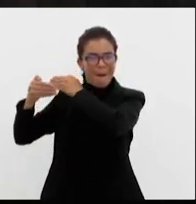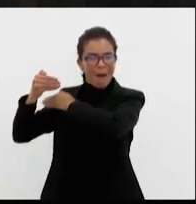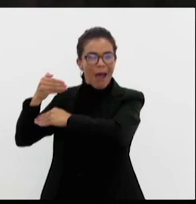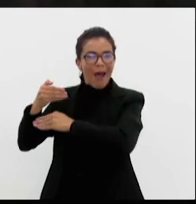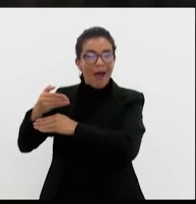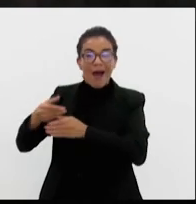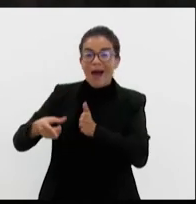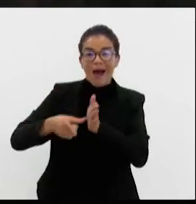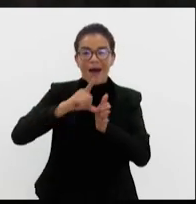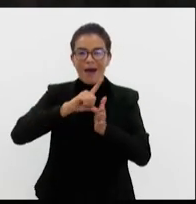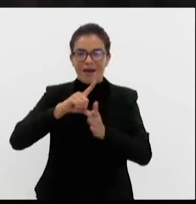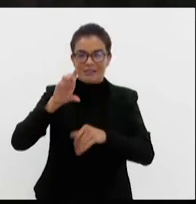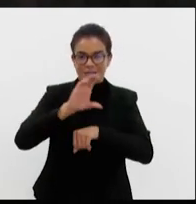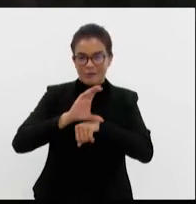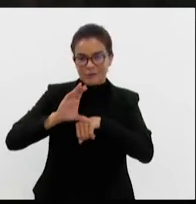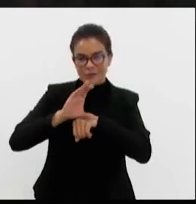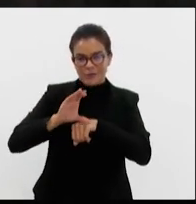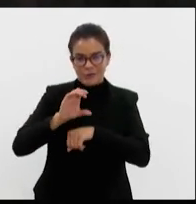88.